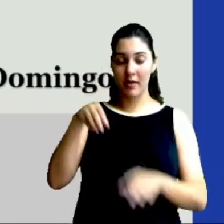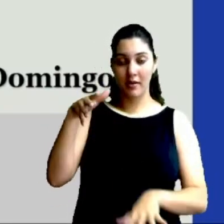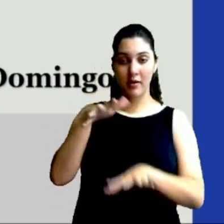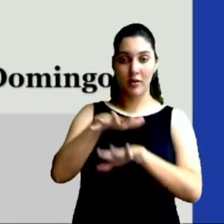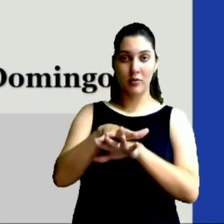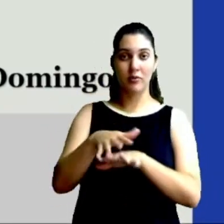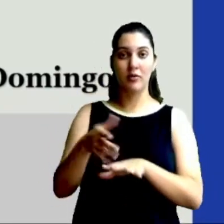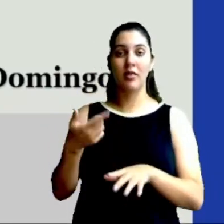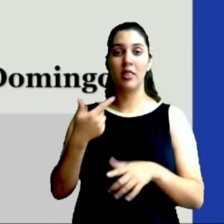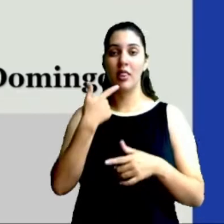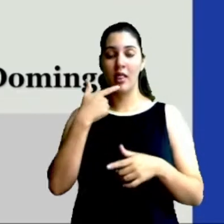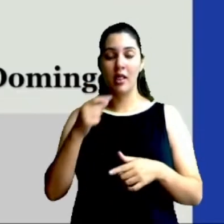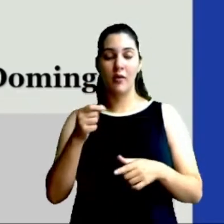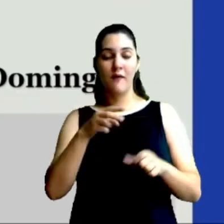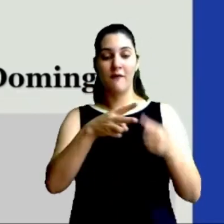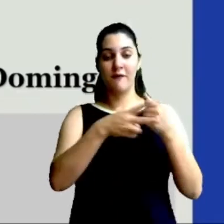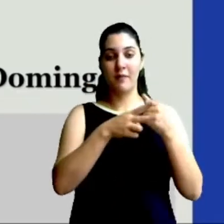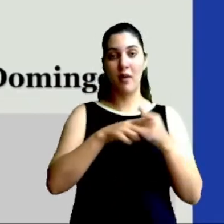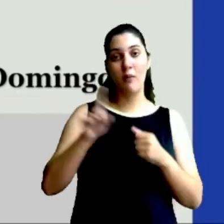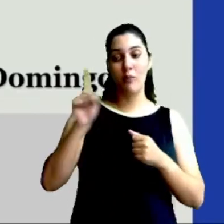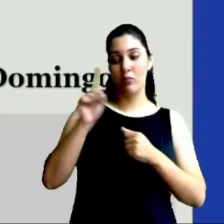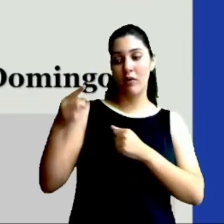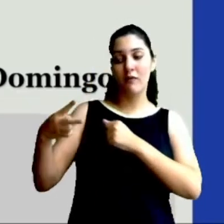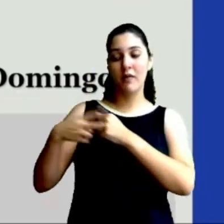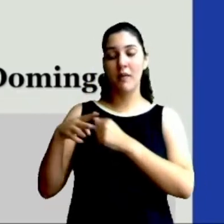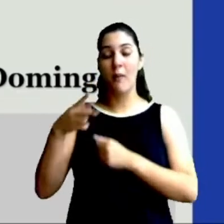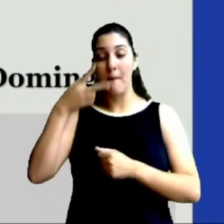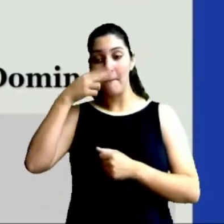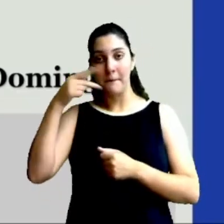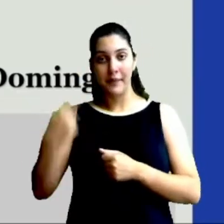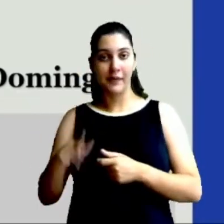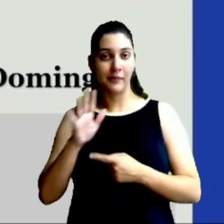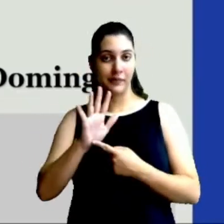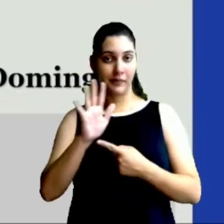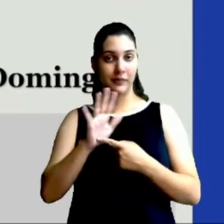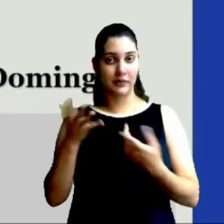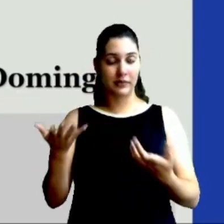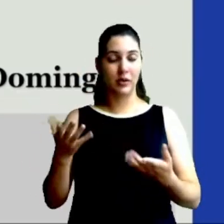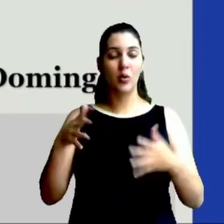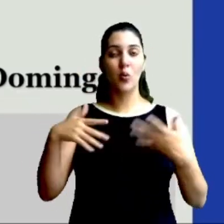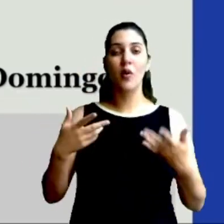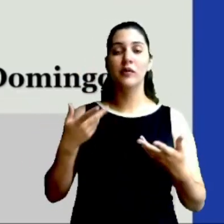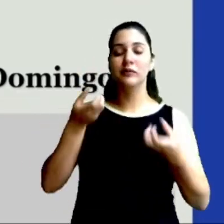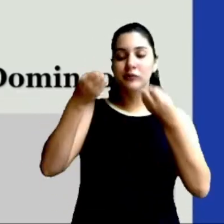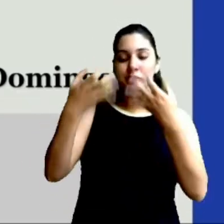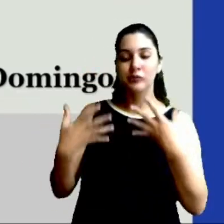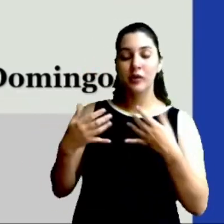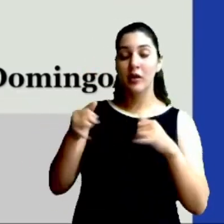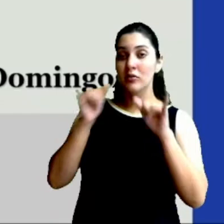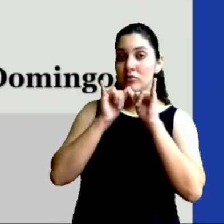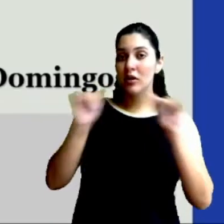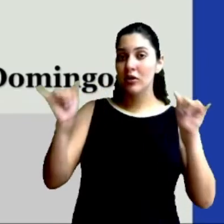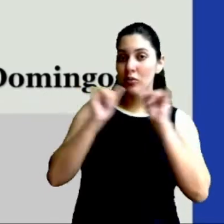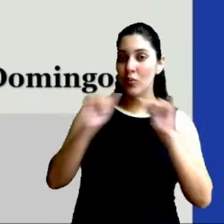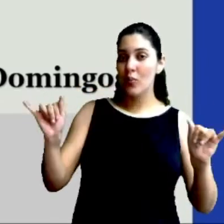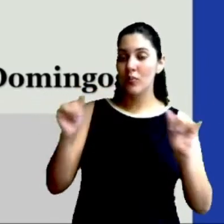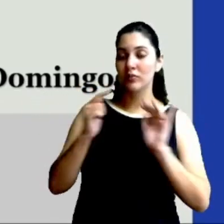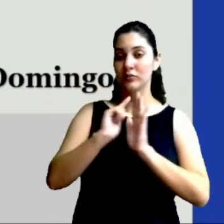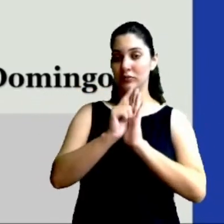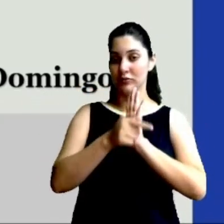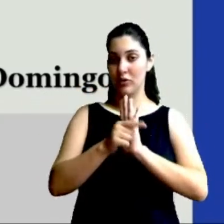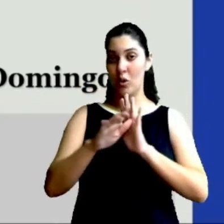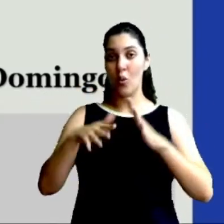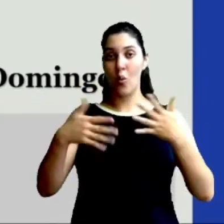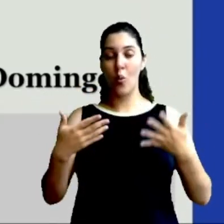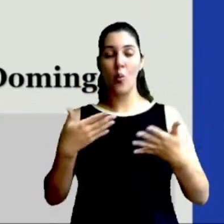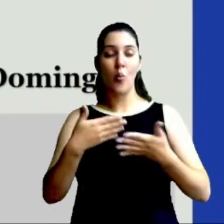verbal e não verbal que o mesmo apresenta. É isso mesmo, gente. Quando a gente está falando do gênero anúncio, ou